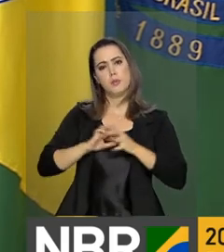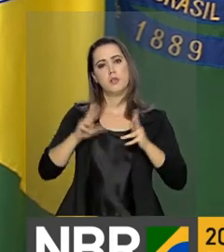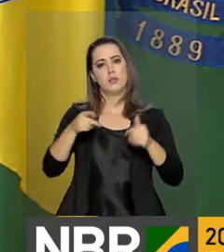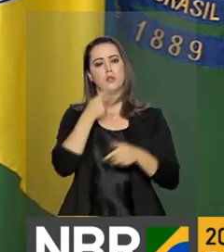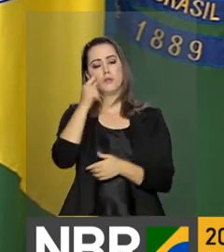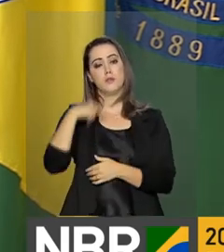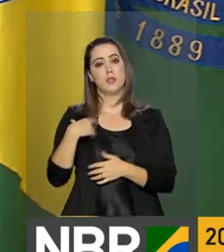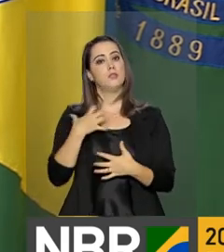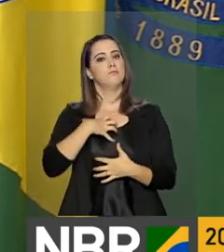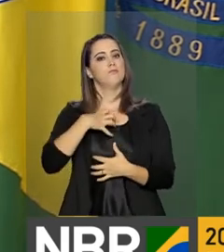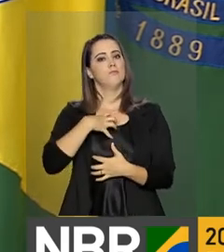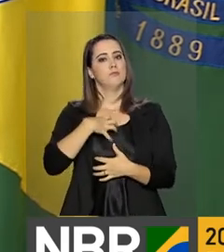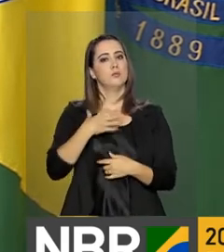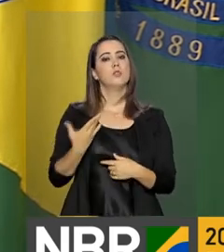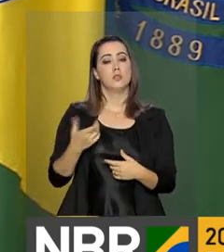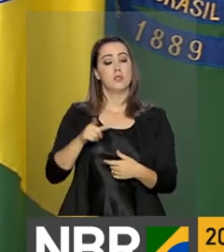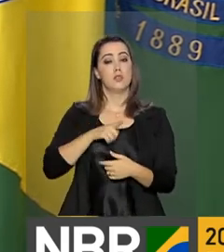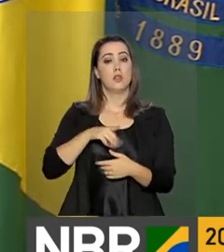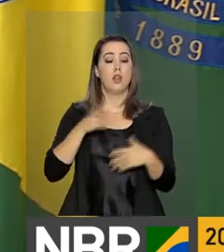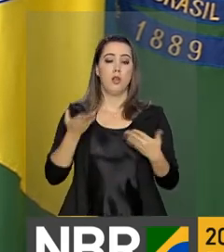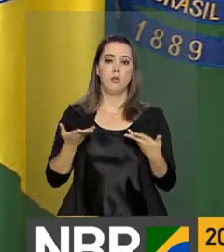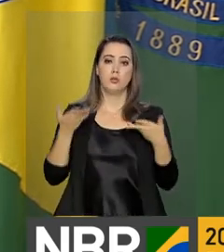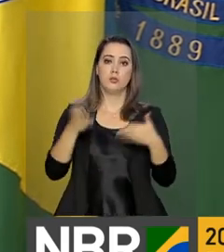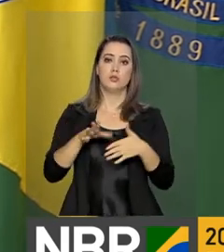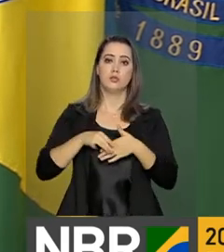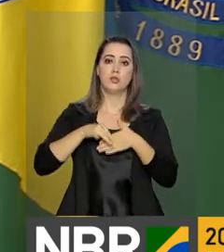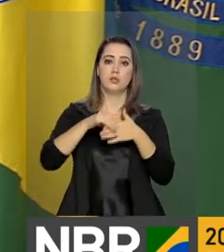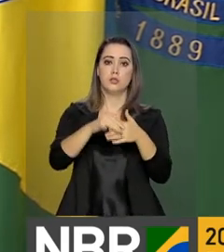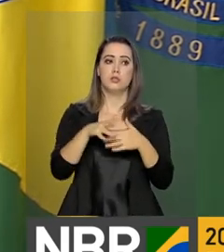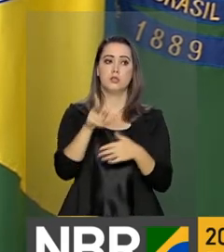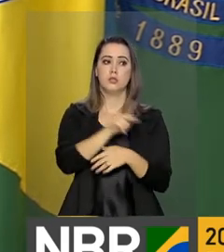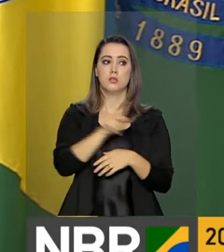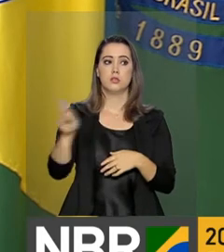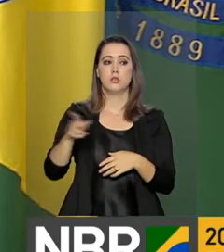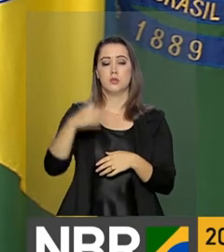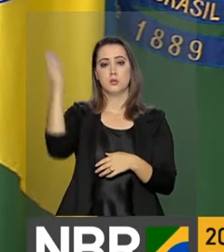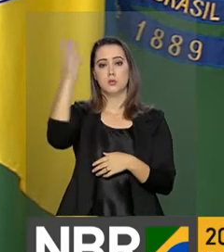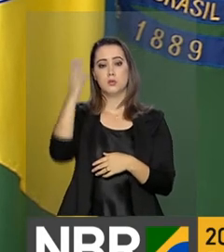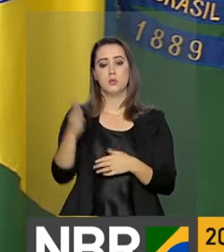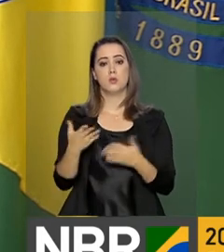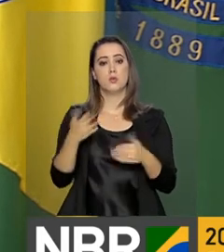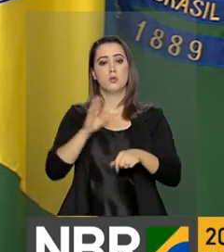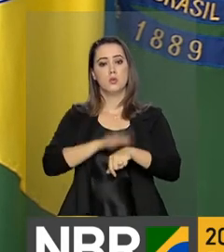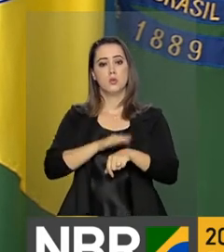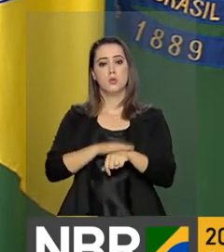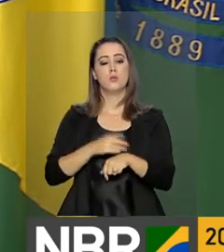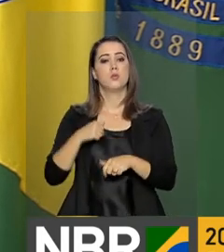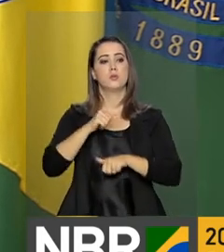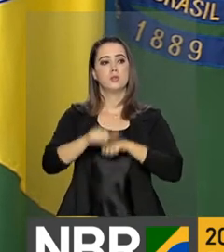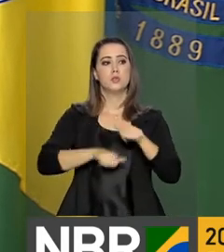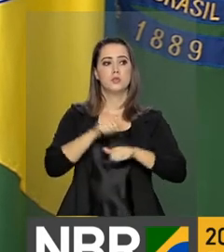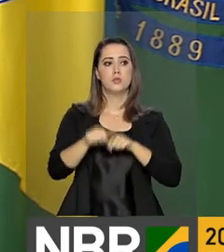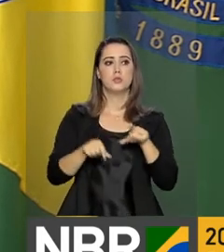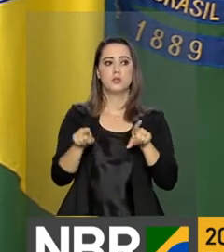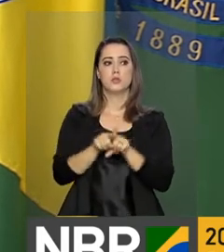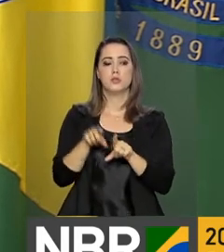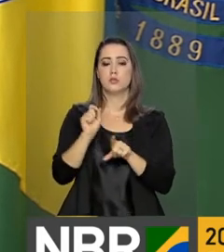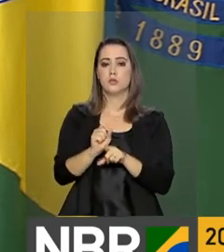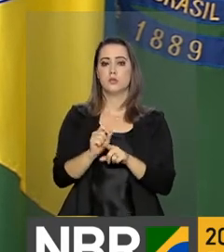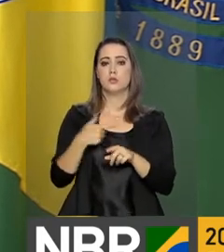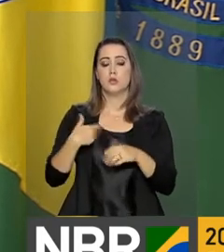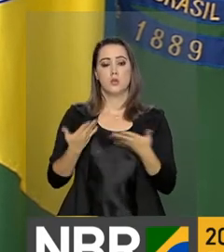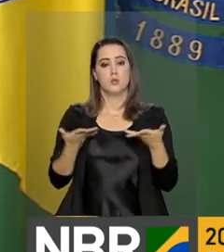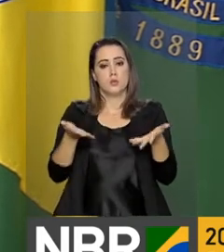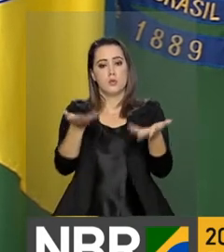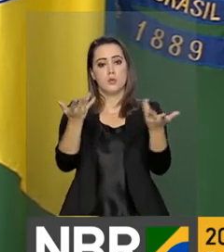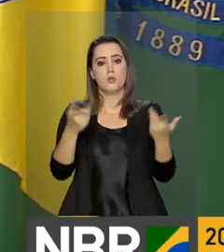da satisfação que tenho de presidir a República Federativa do Brasil num momento de grande modernização e de grande